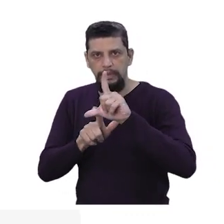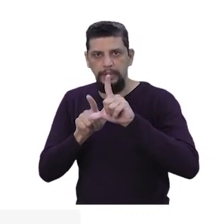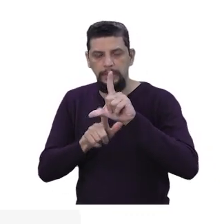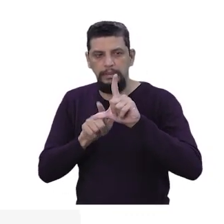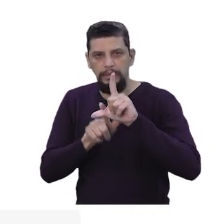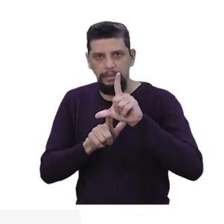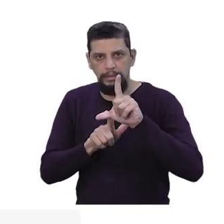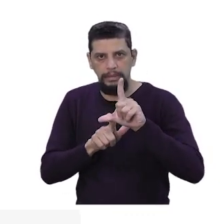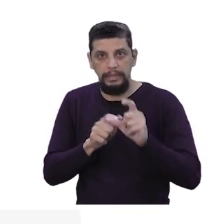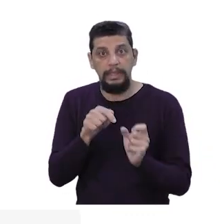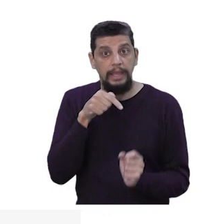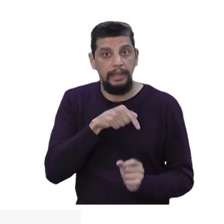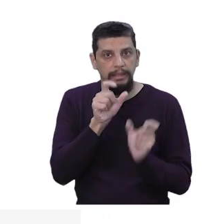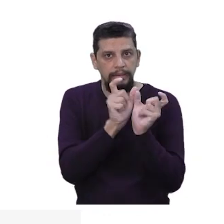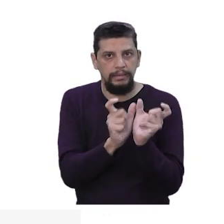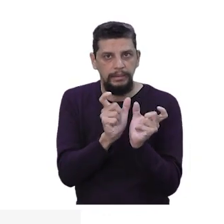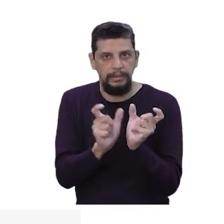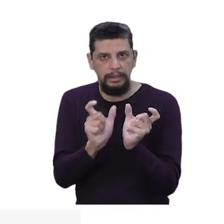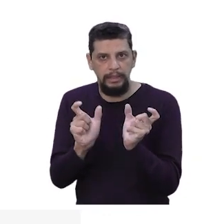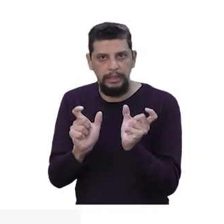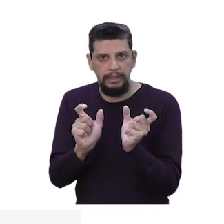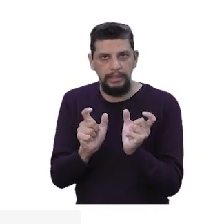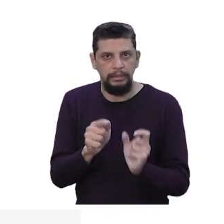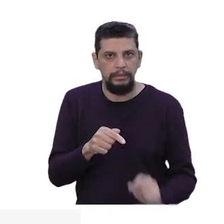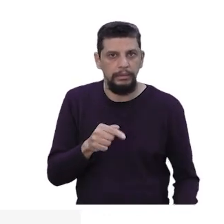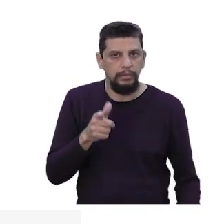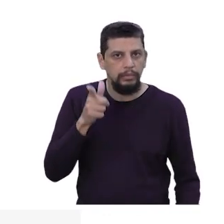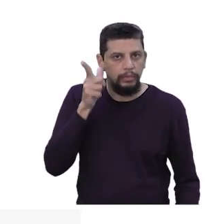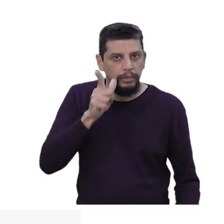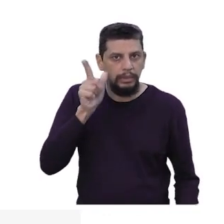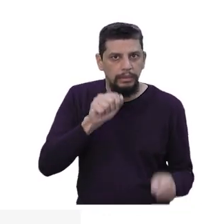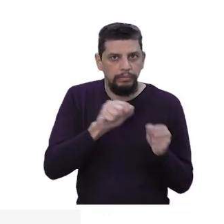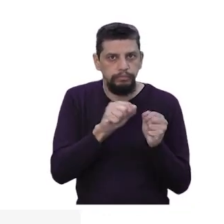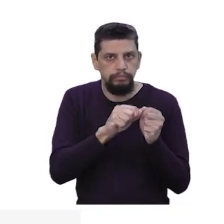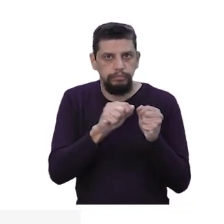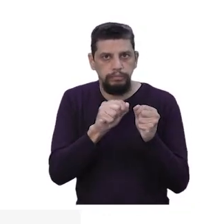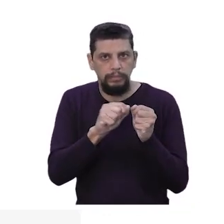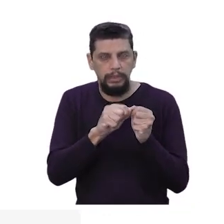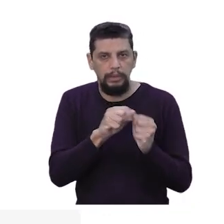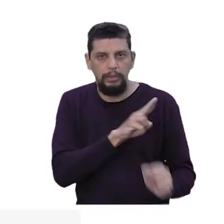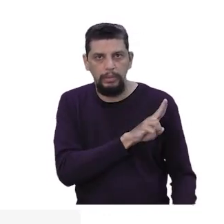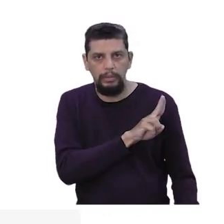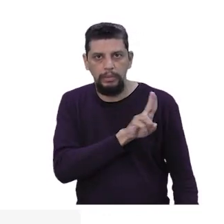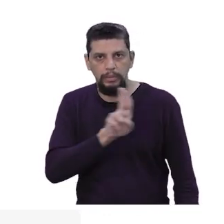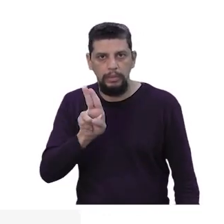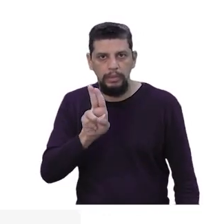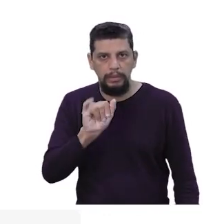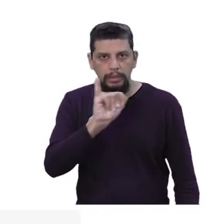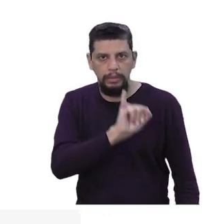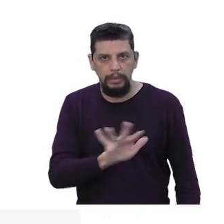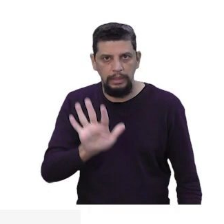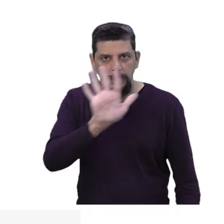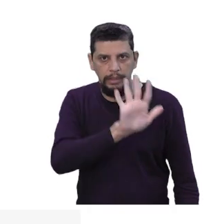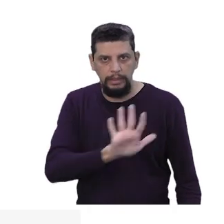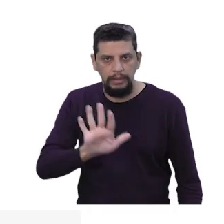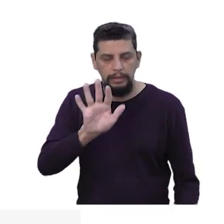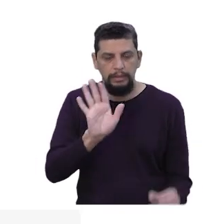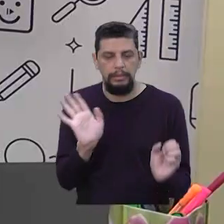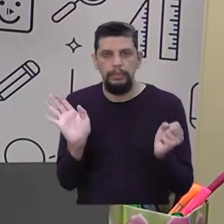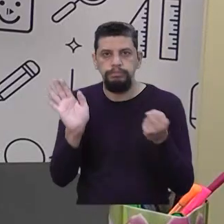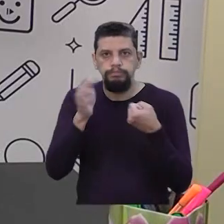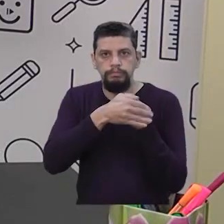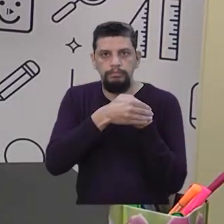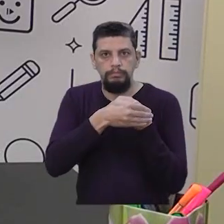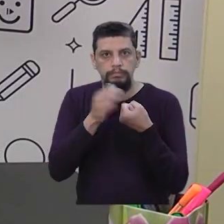ó, nessas sílabas que estão, nós conseguimos formar o nome da imagem escondida.